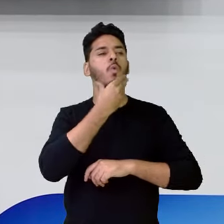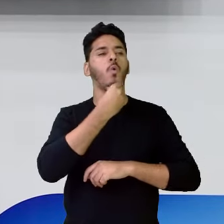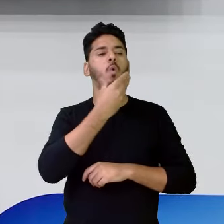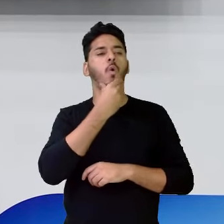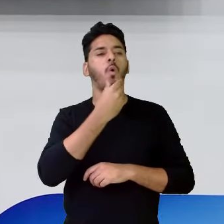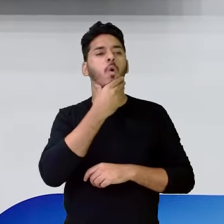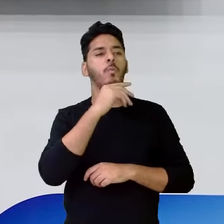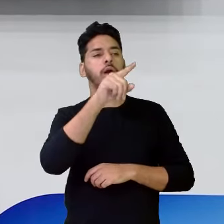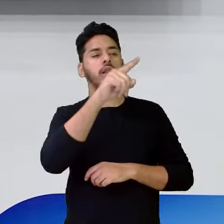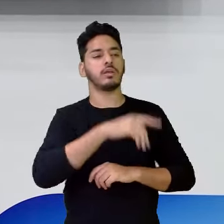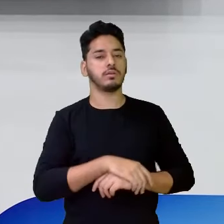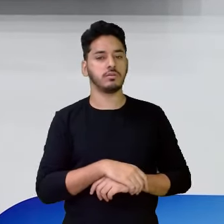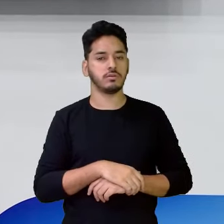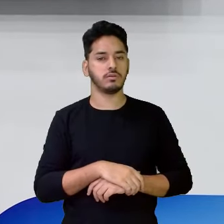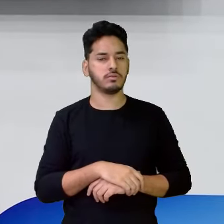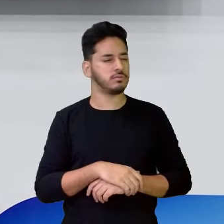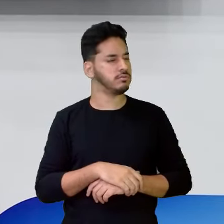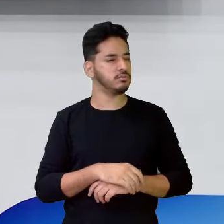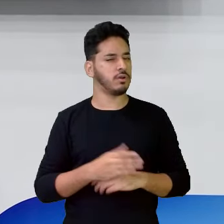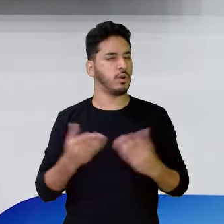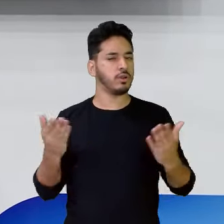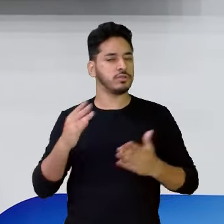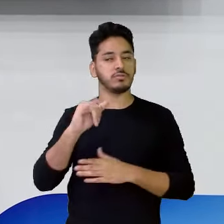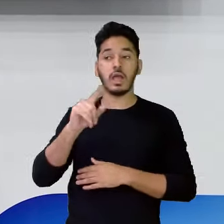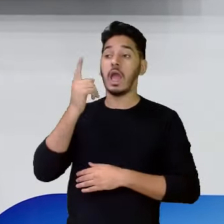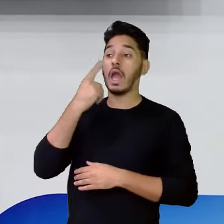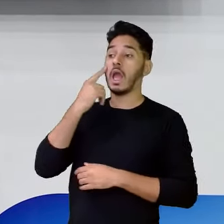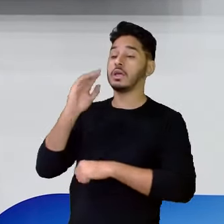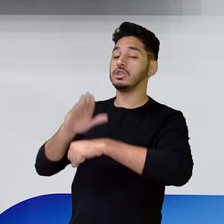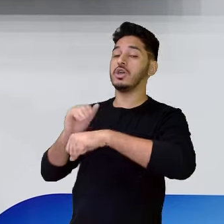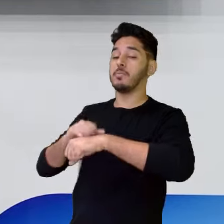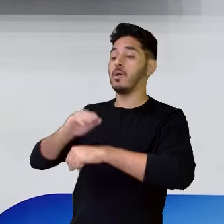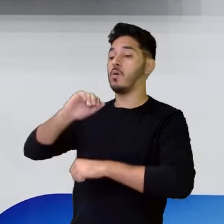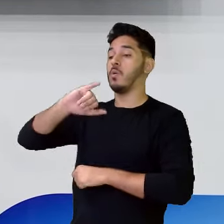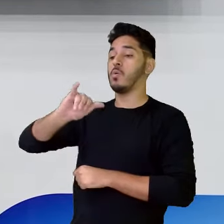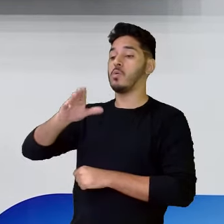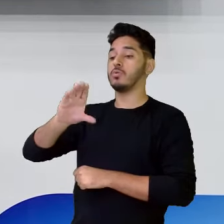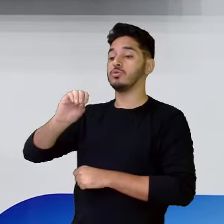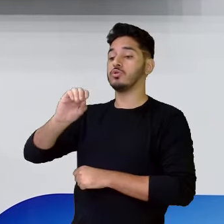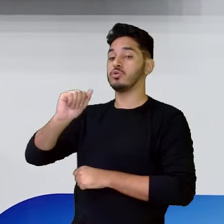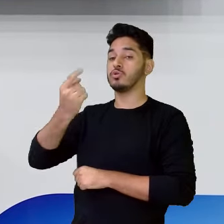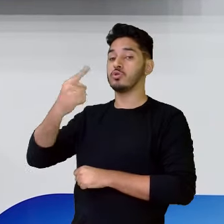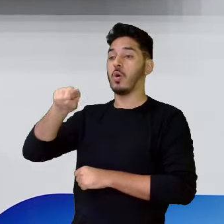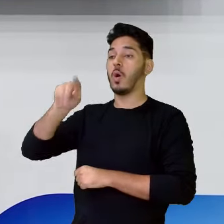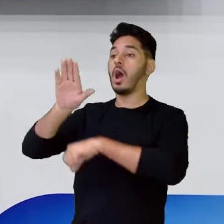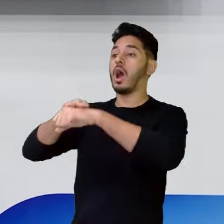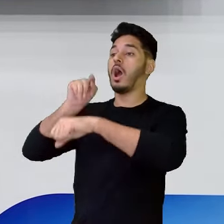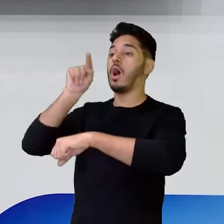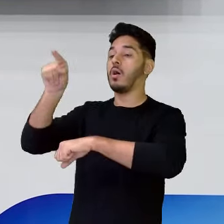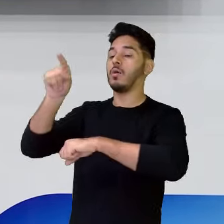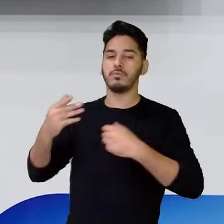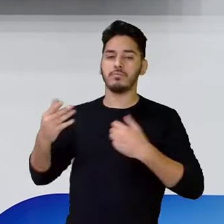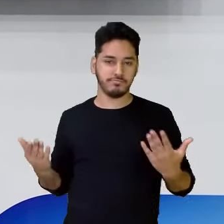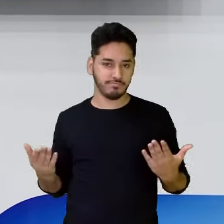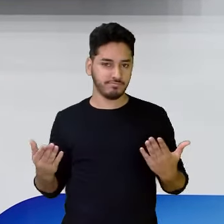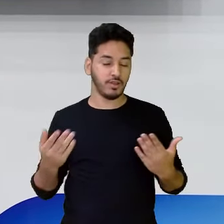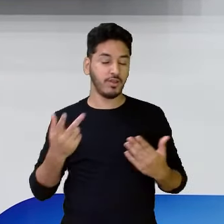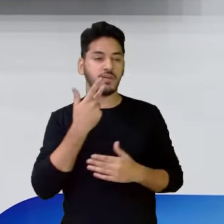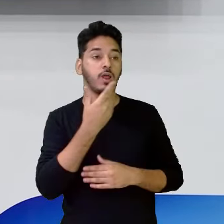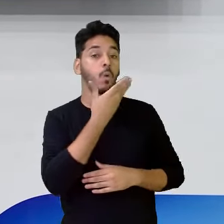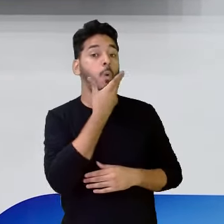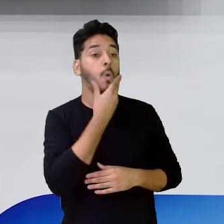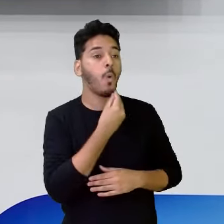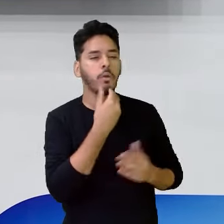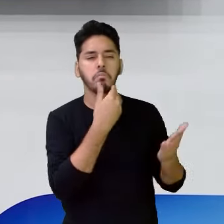dizer, chama o João ali para mim, porque eu quero falar com o João. É diferente. Eu falei em um homem, poderia ter sido